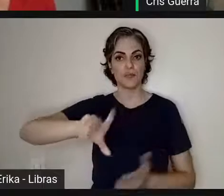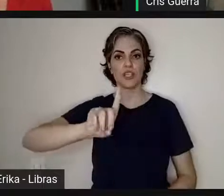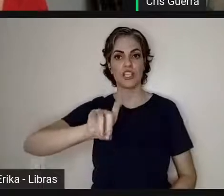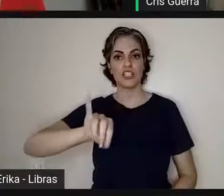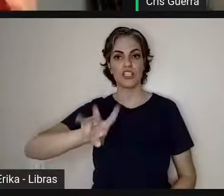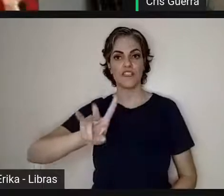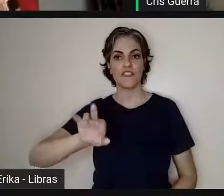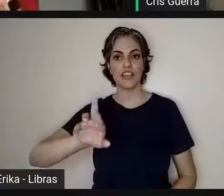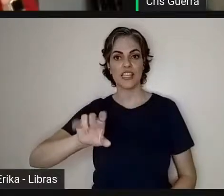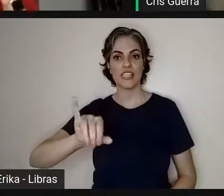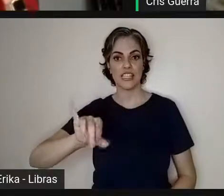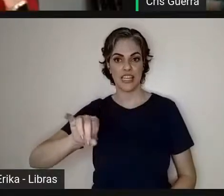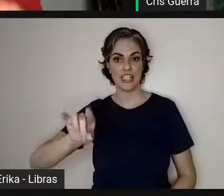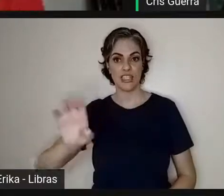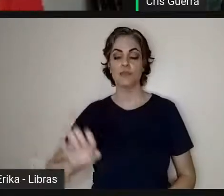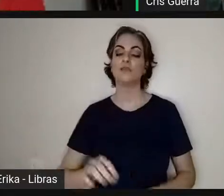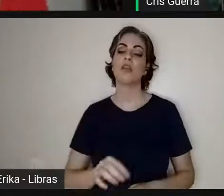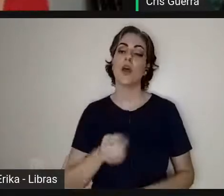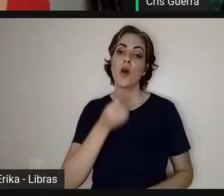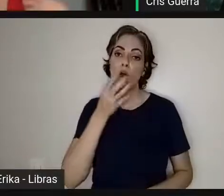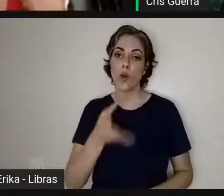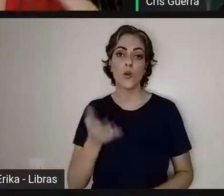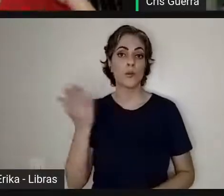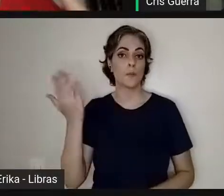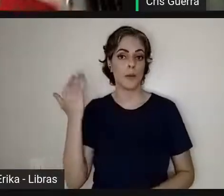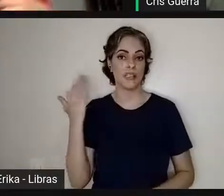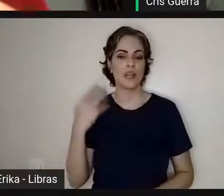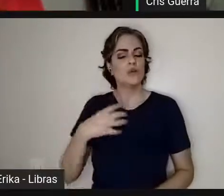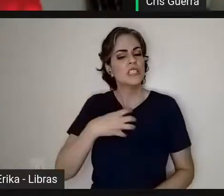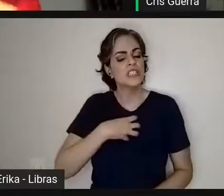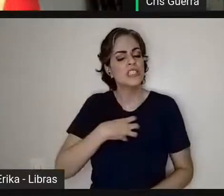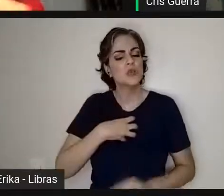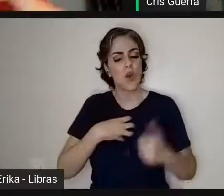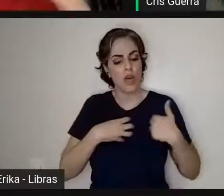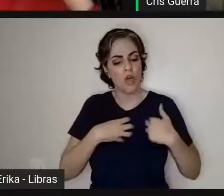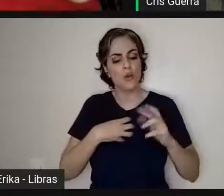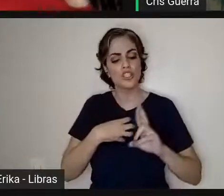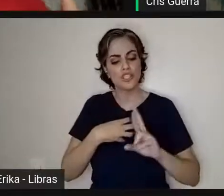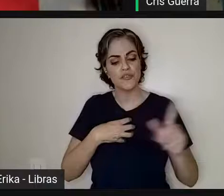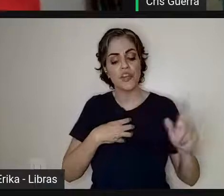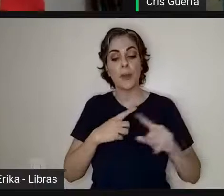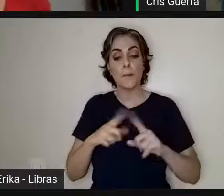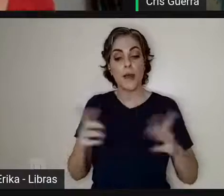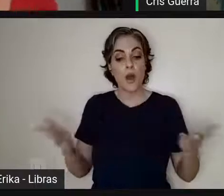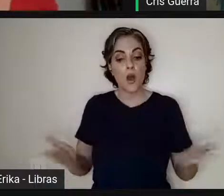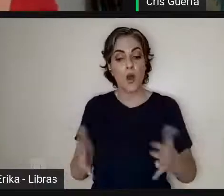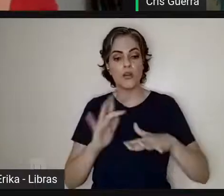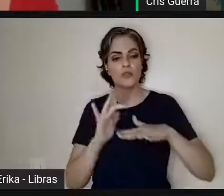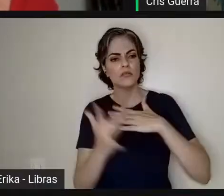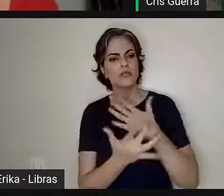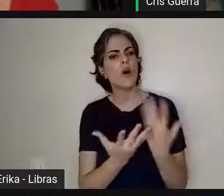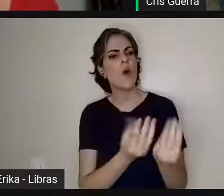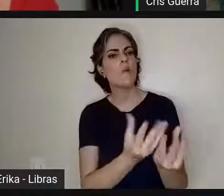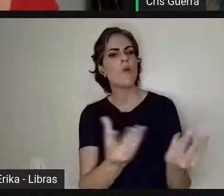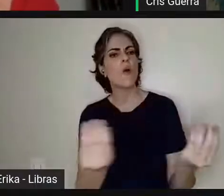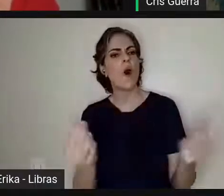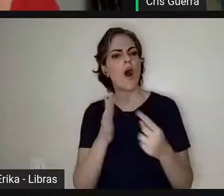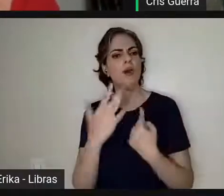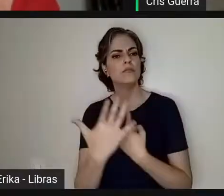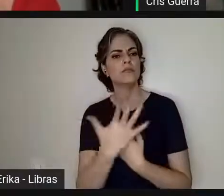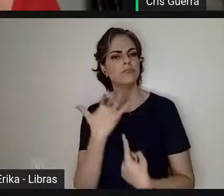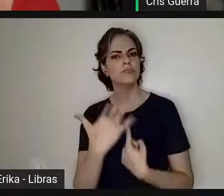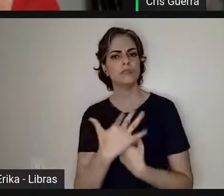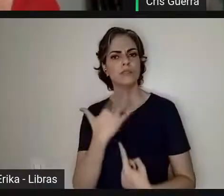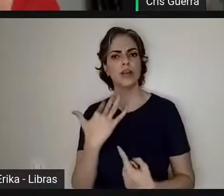uma trajetória, eu me sentia diferente. E hoje, né, nas redes sociais, eu tenho tanta gente acompanhando as minhas redes.